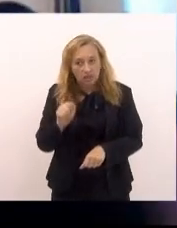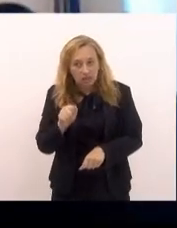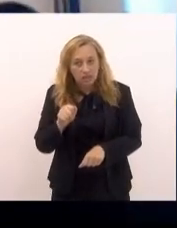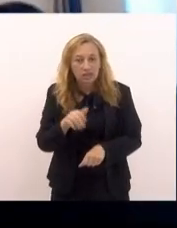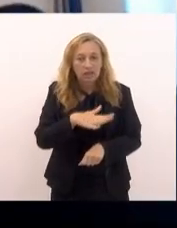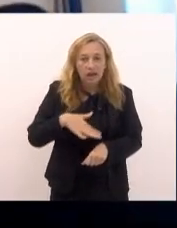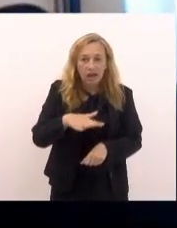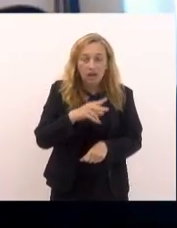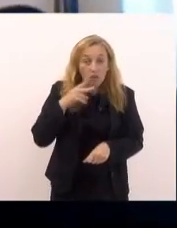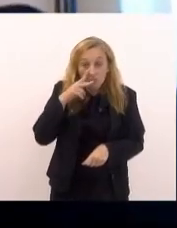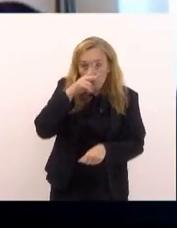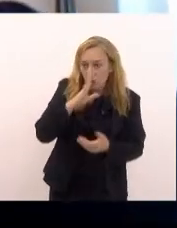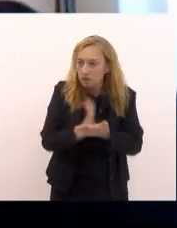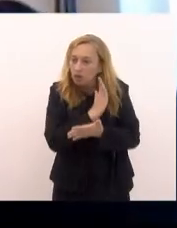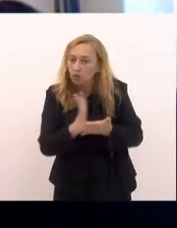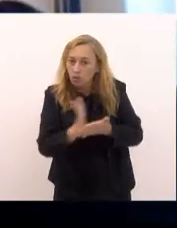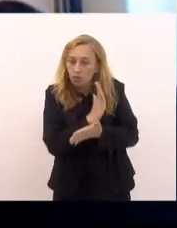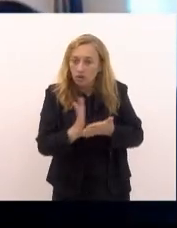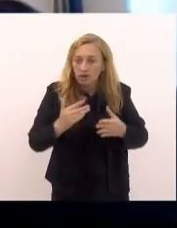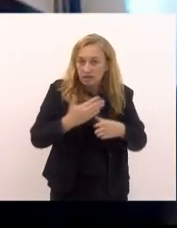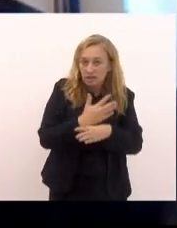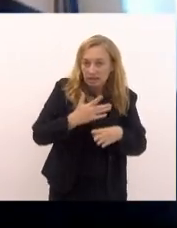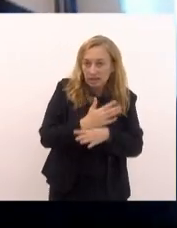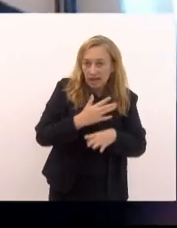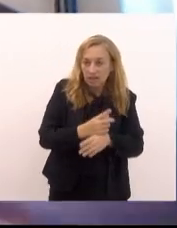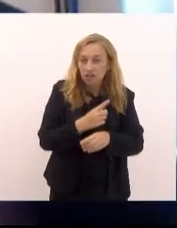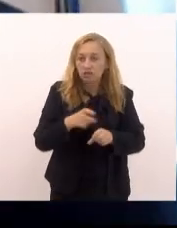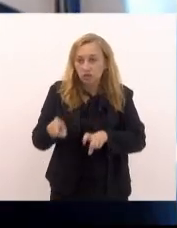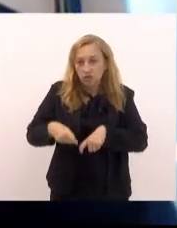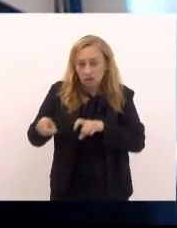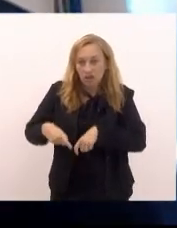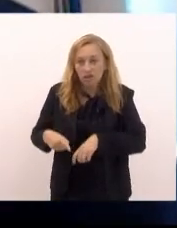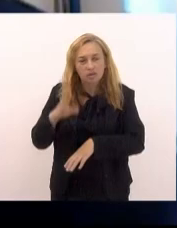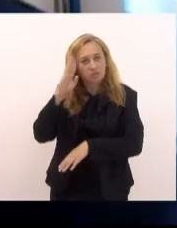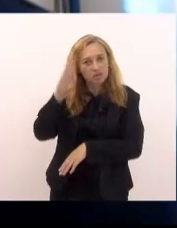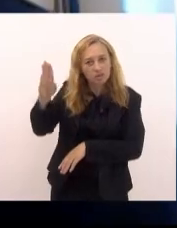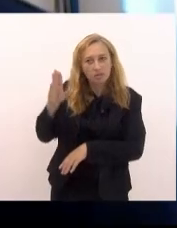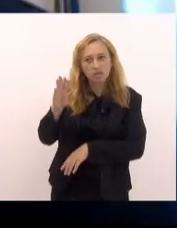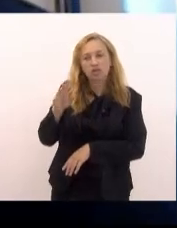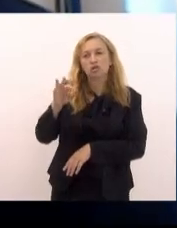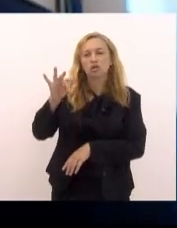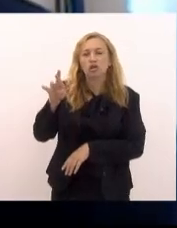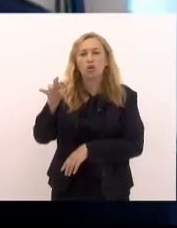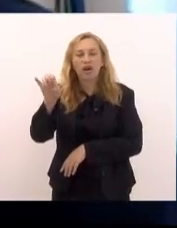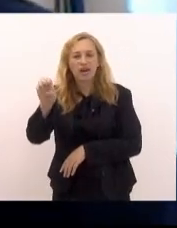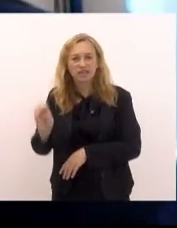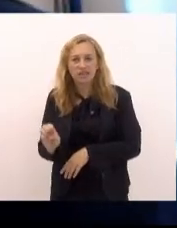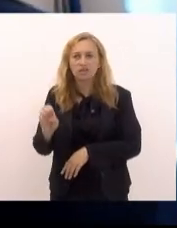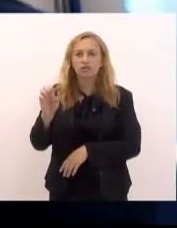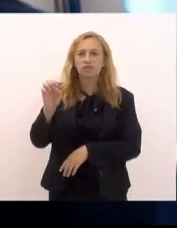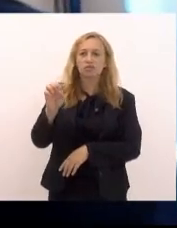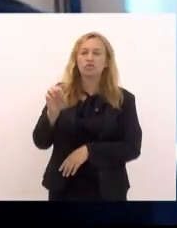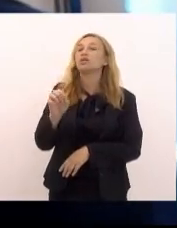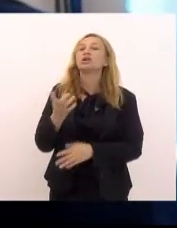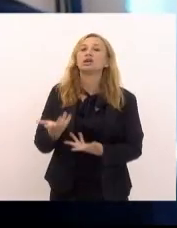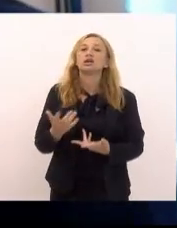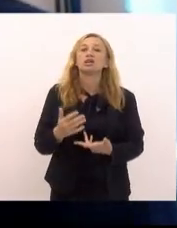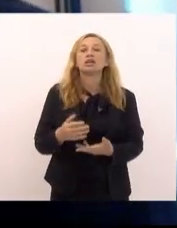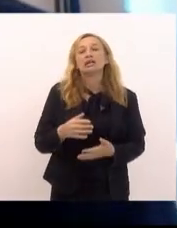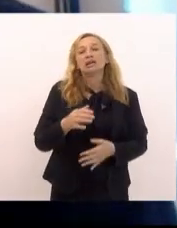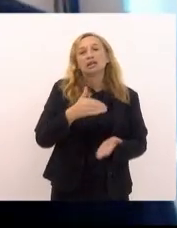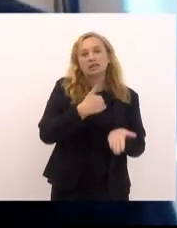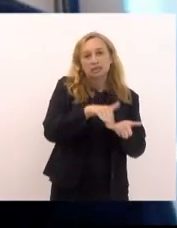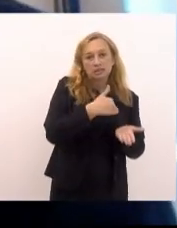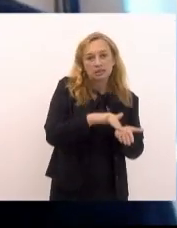com muita força em algumas cidades do interior, especialmente no Noroeste Fluminense. Infelizmente, a Secretaria de Estado de Educação e